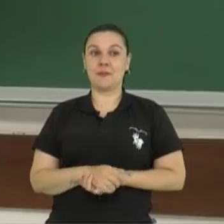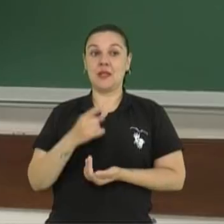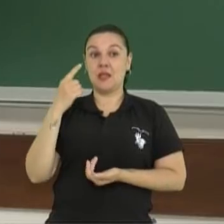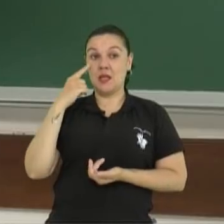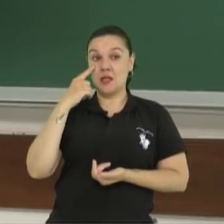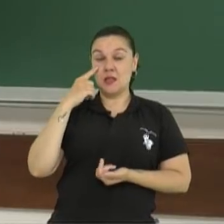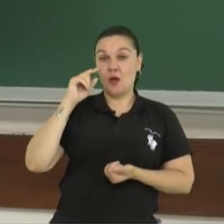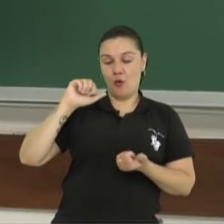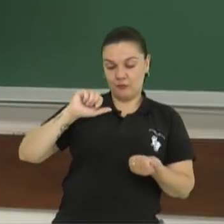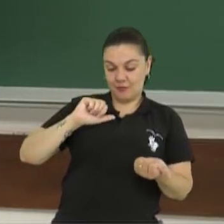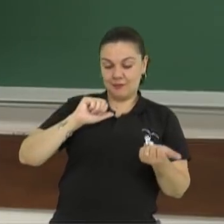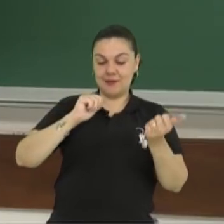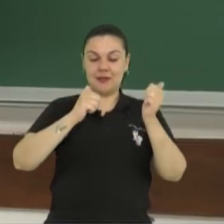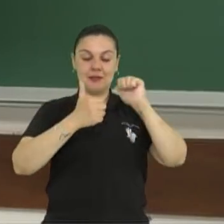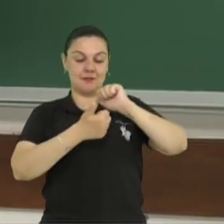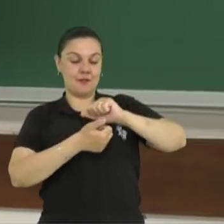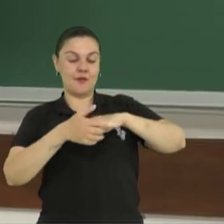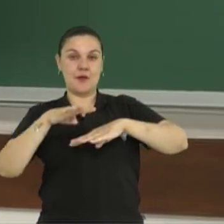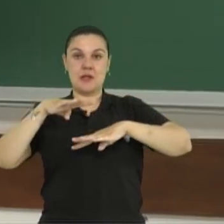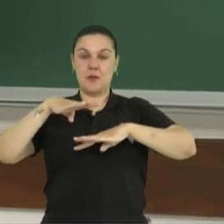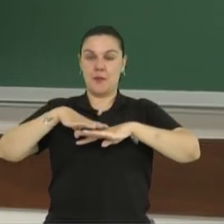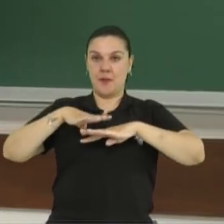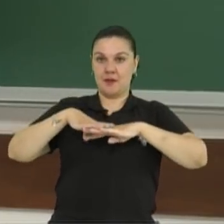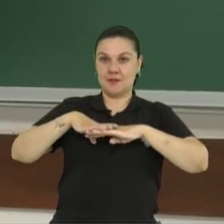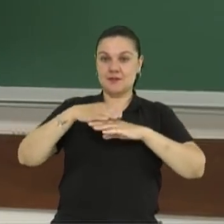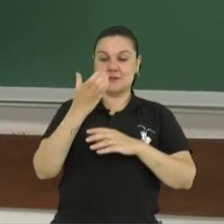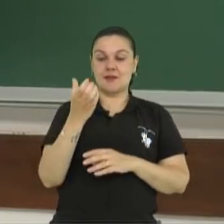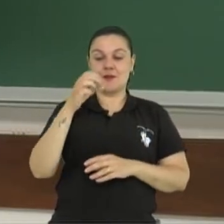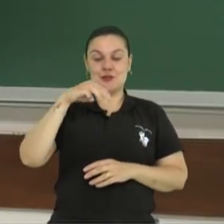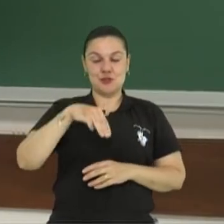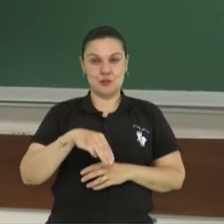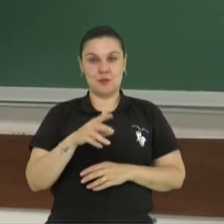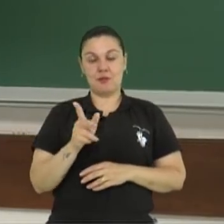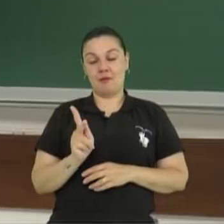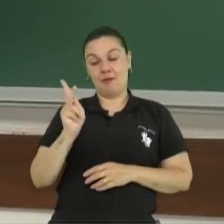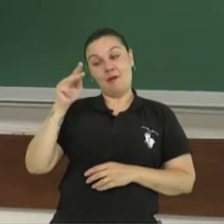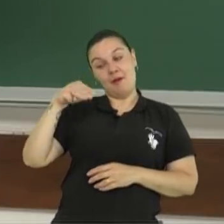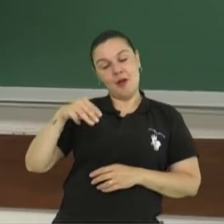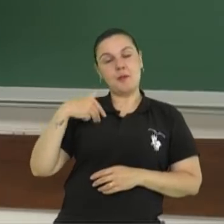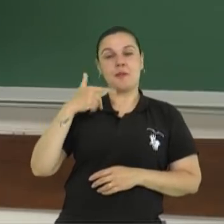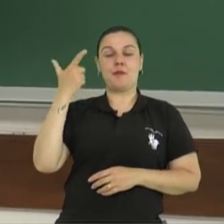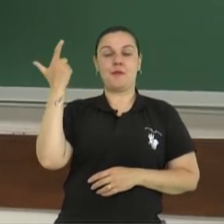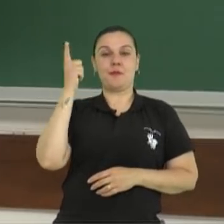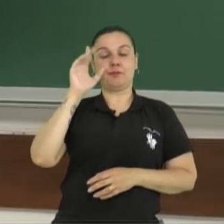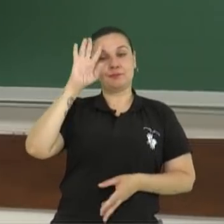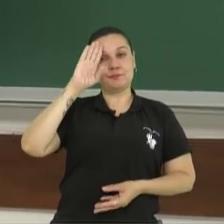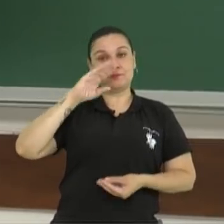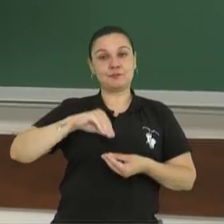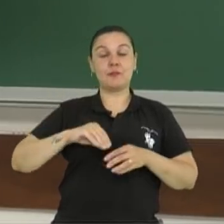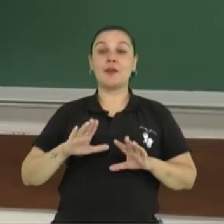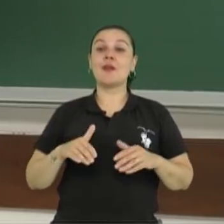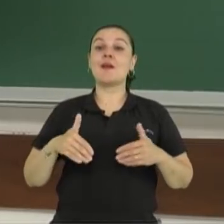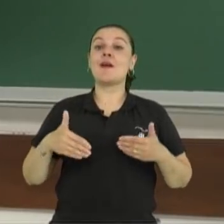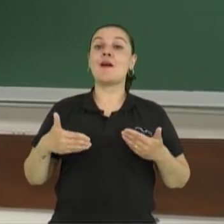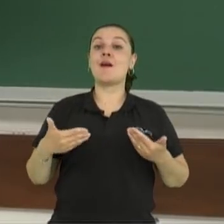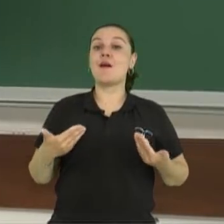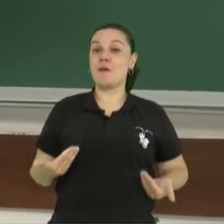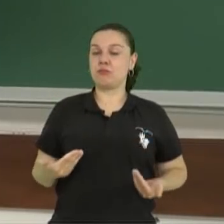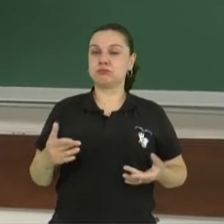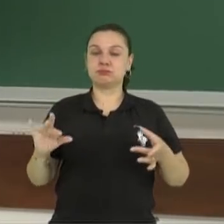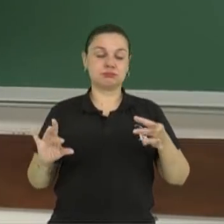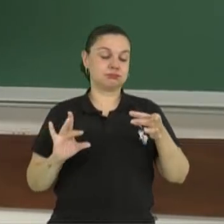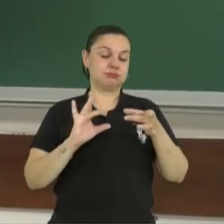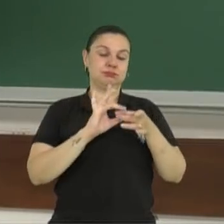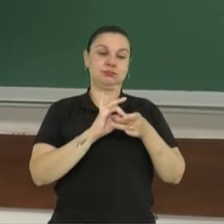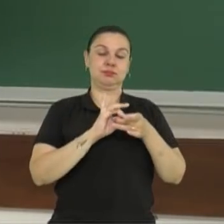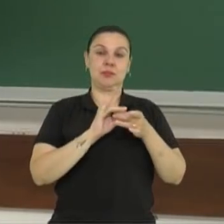essa transformação de centímetros para quilômetro para que eu possa saber ali, né, ao que